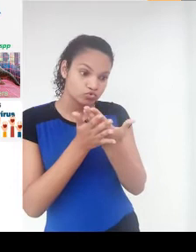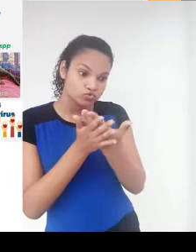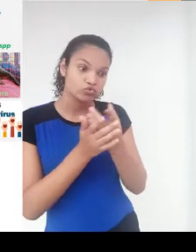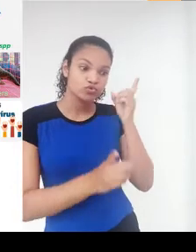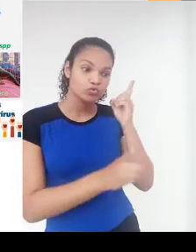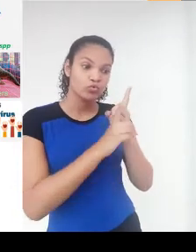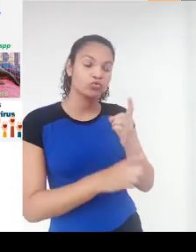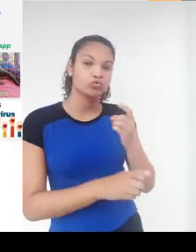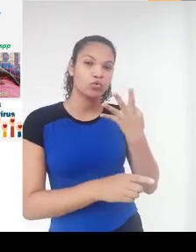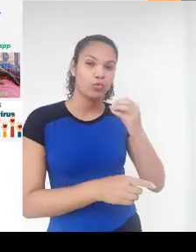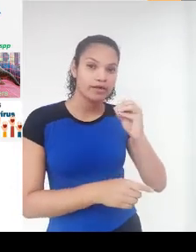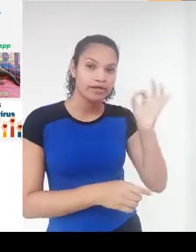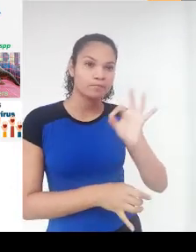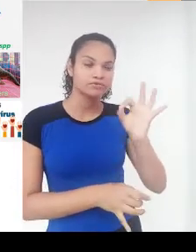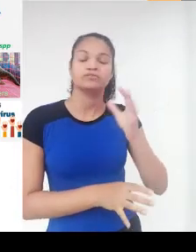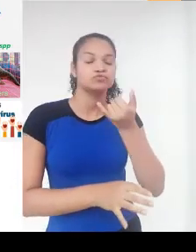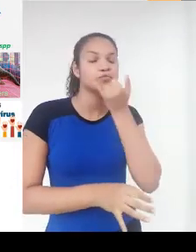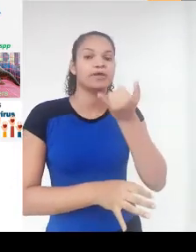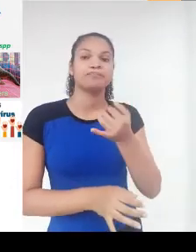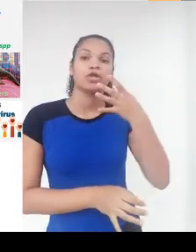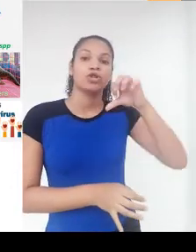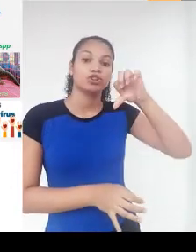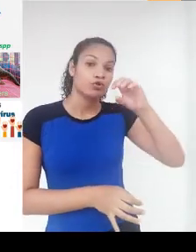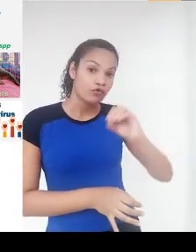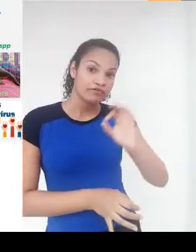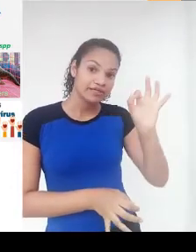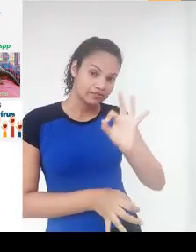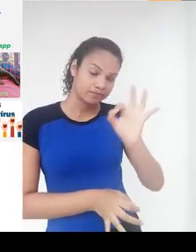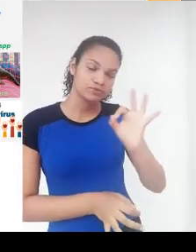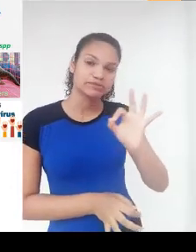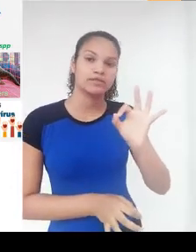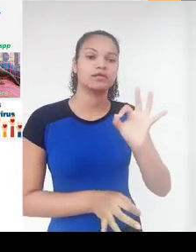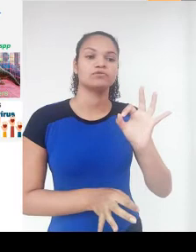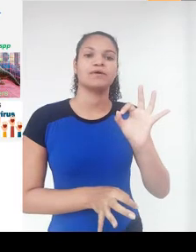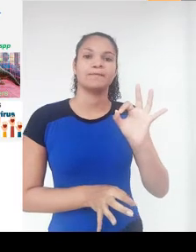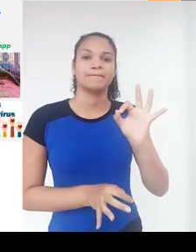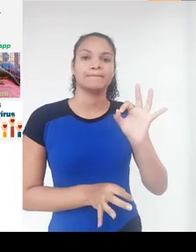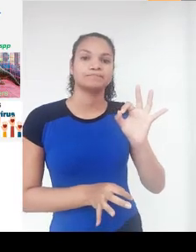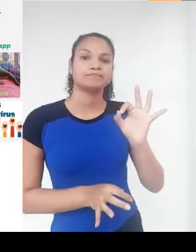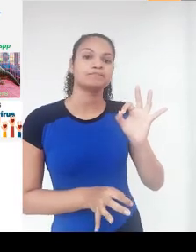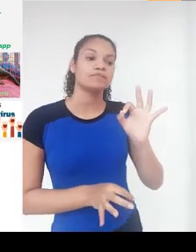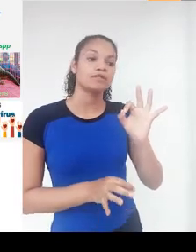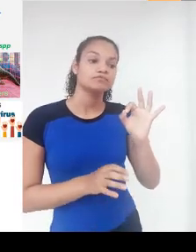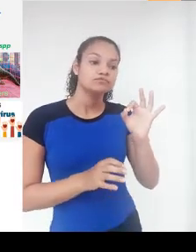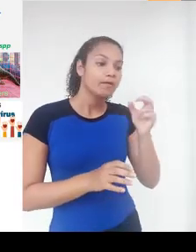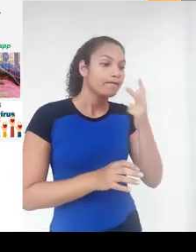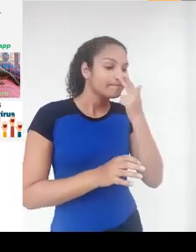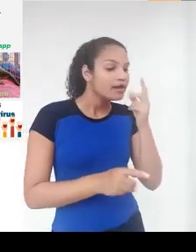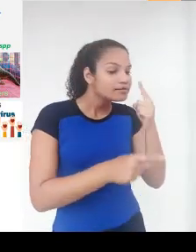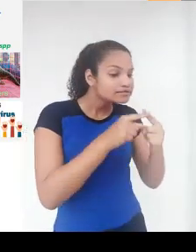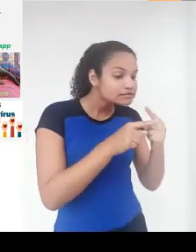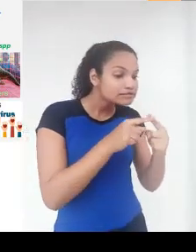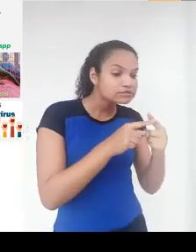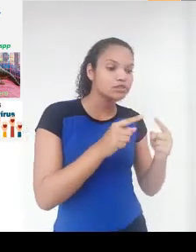tem aproximadamente 40%, 90%, não é 40%, é 90% de similaridade com o